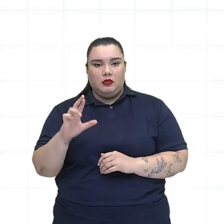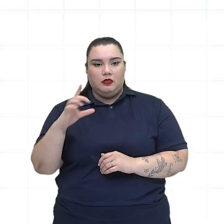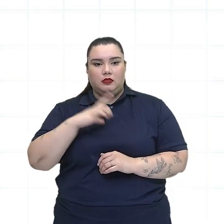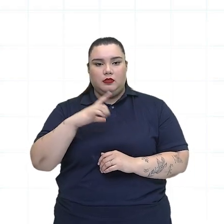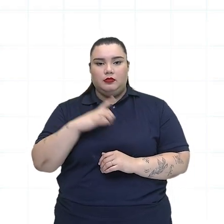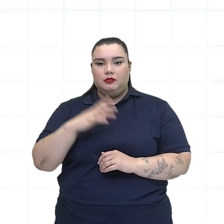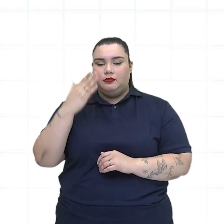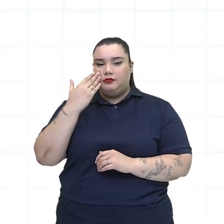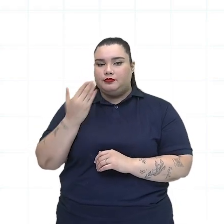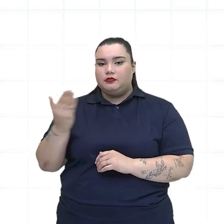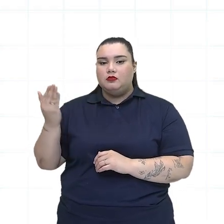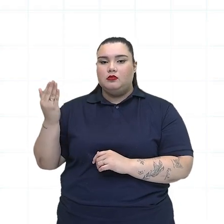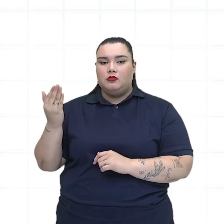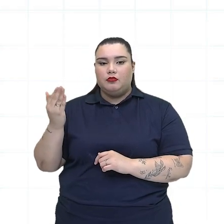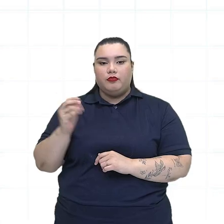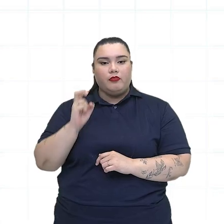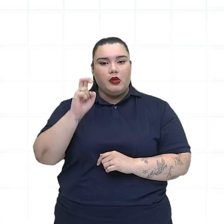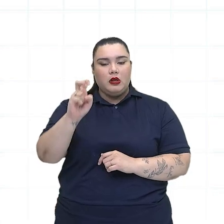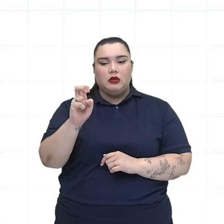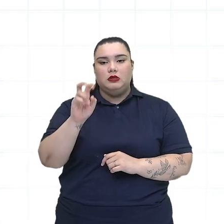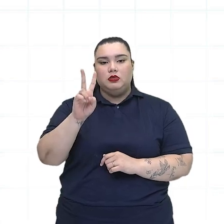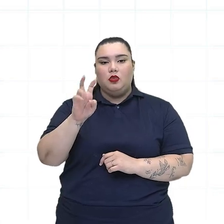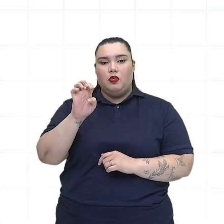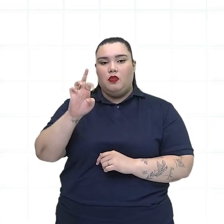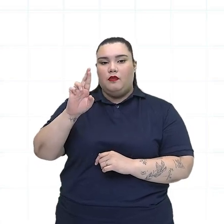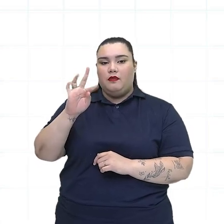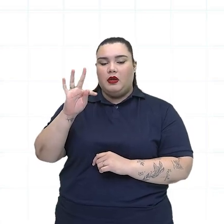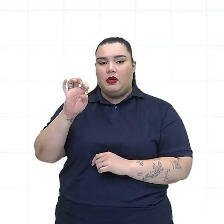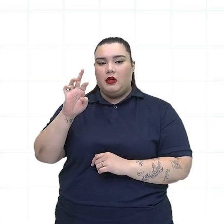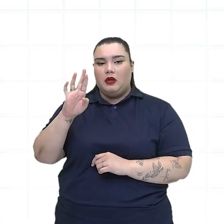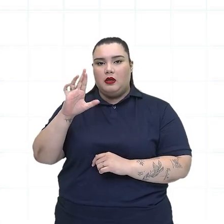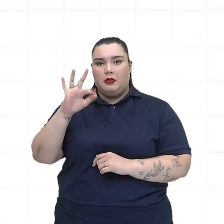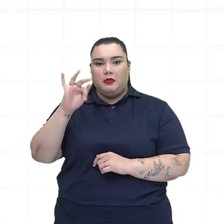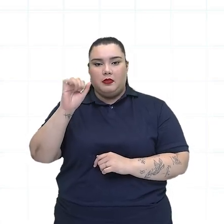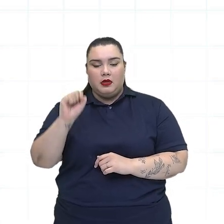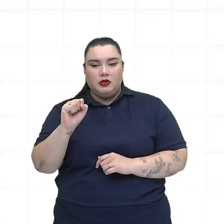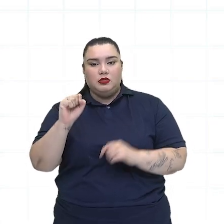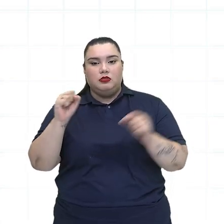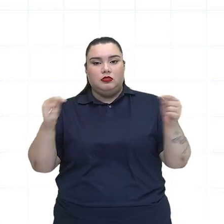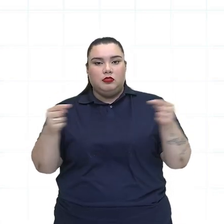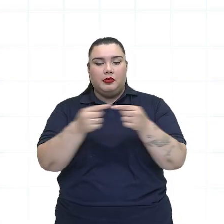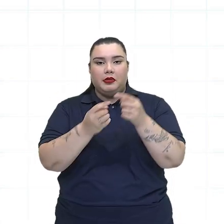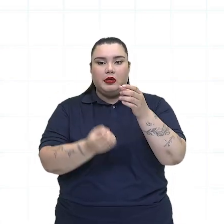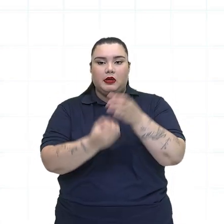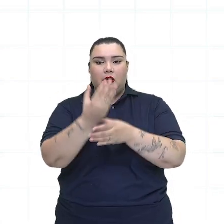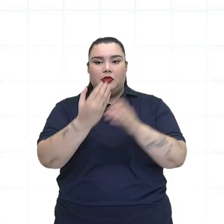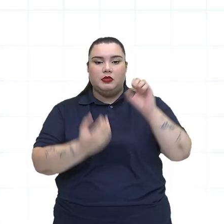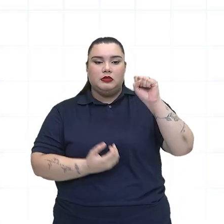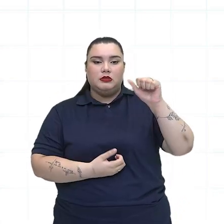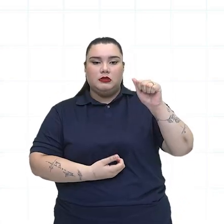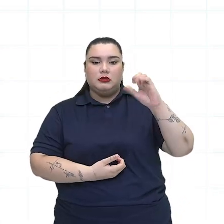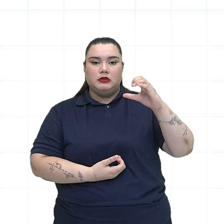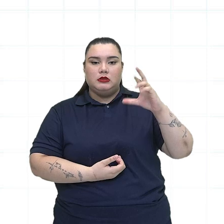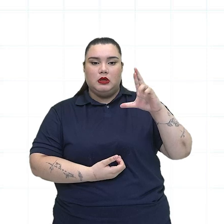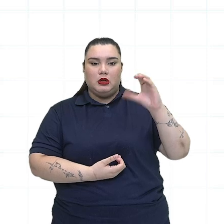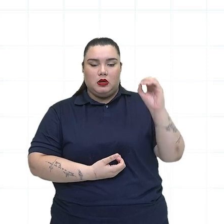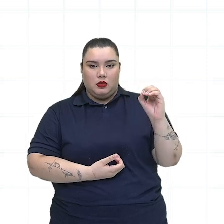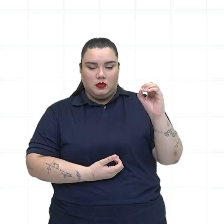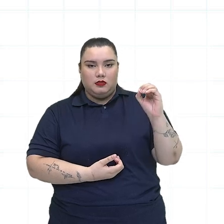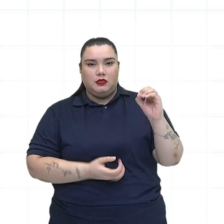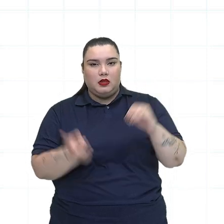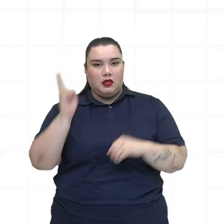temos, como vocês vão observar aí, 5 vértebras que se fundiram formando o sacro. Ou seja,